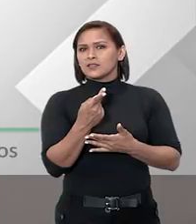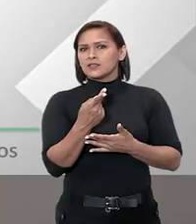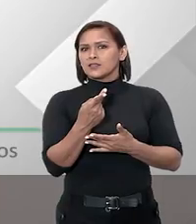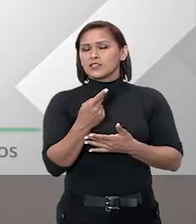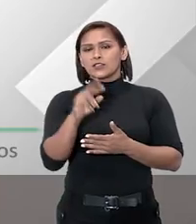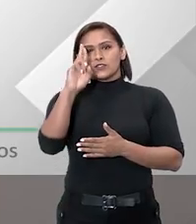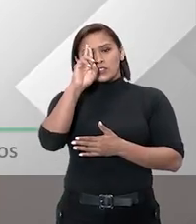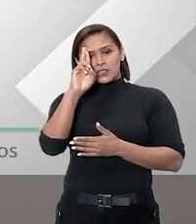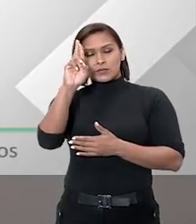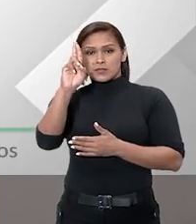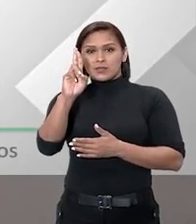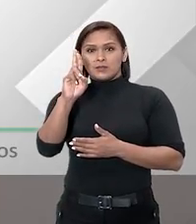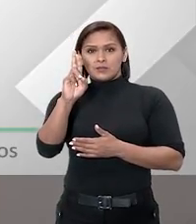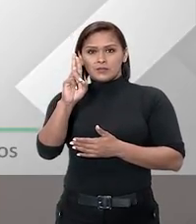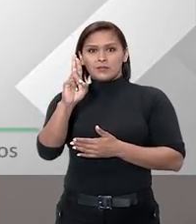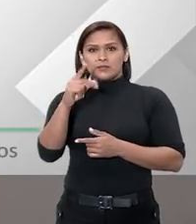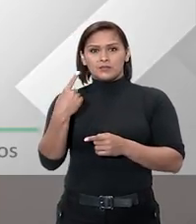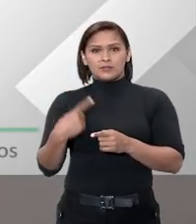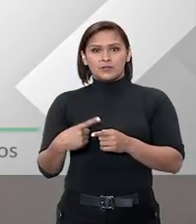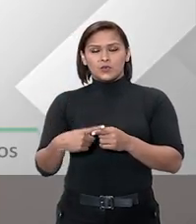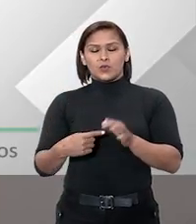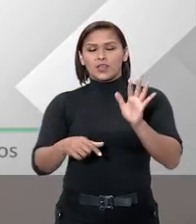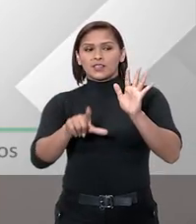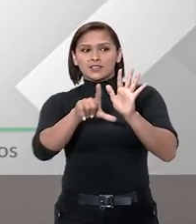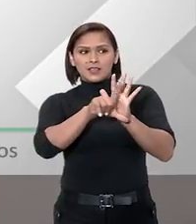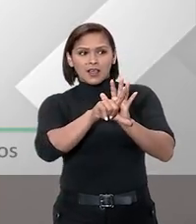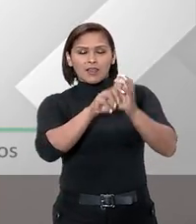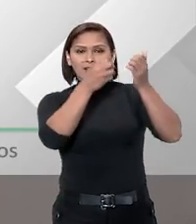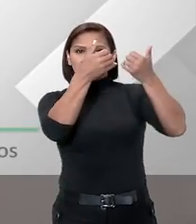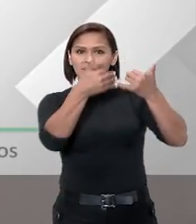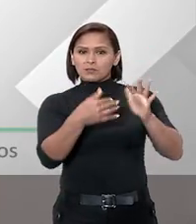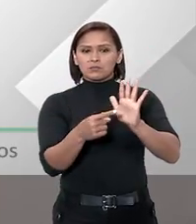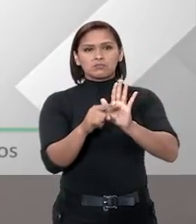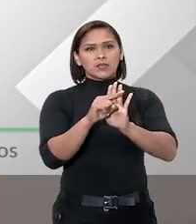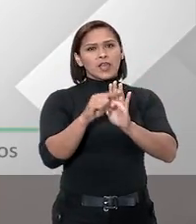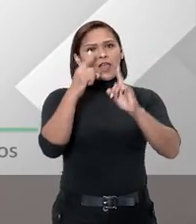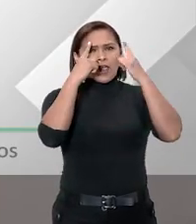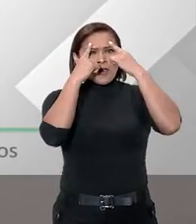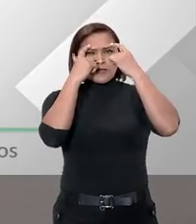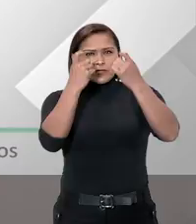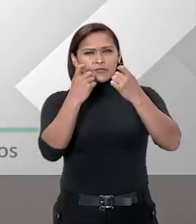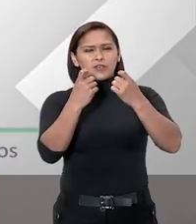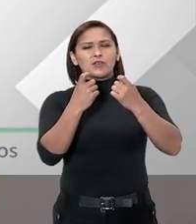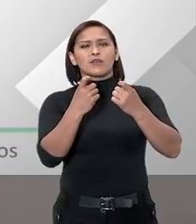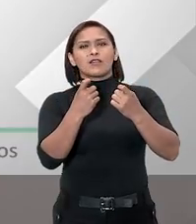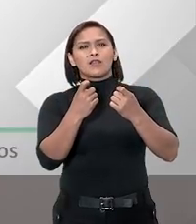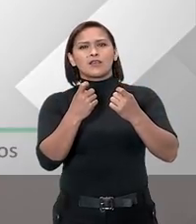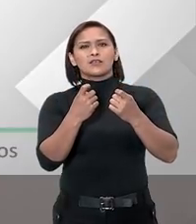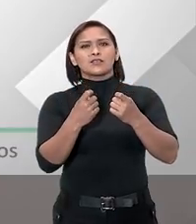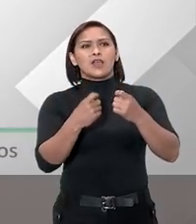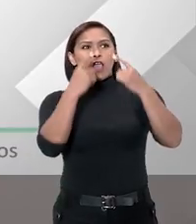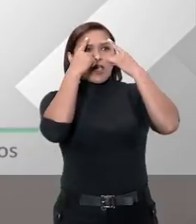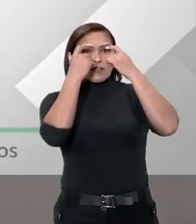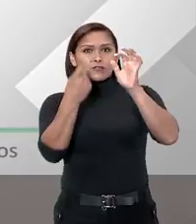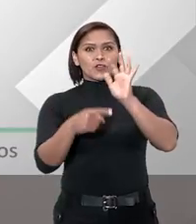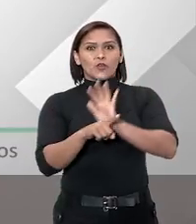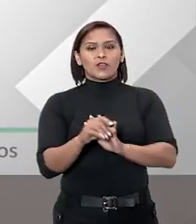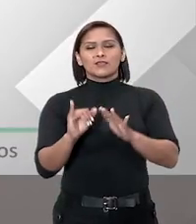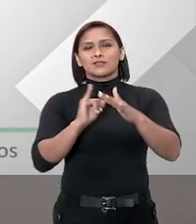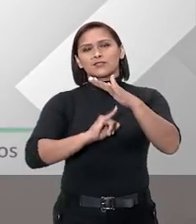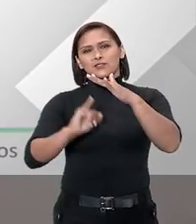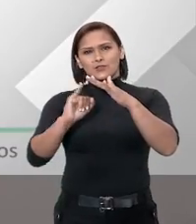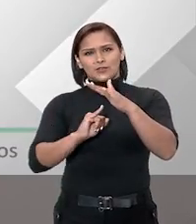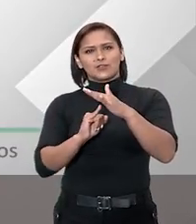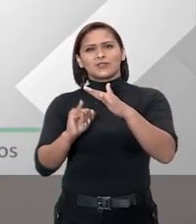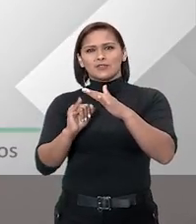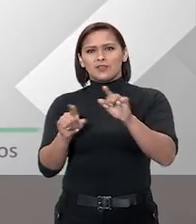de responsabilização, porque essa lei, inclusive, trouxe essa violência, como uma das formas de violência, a violência